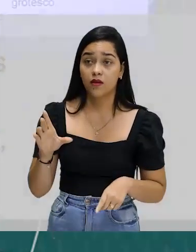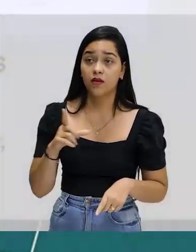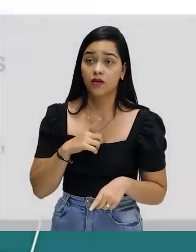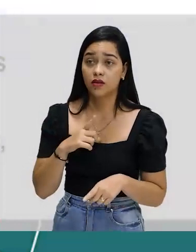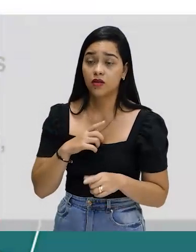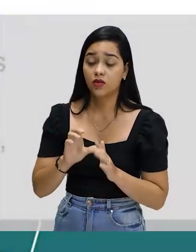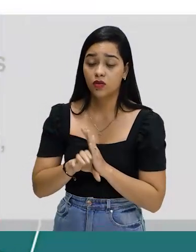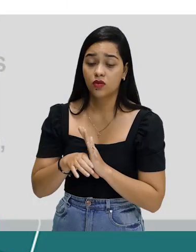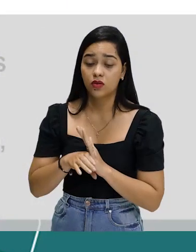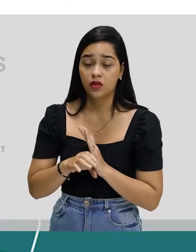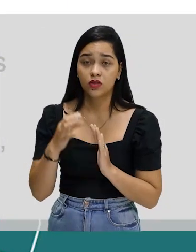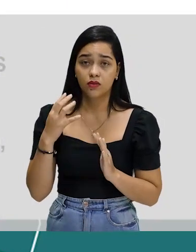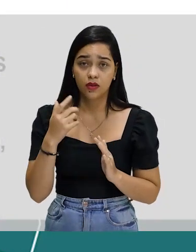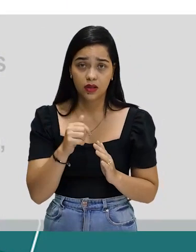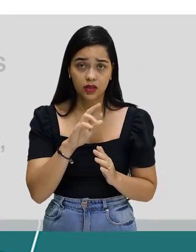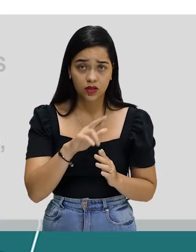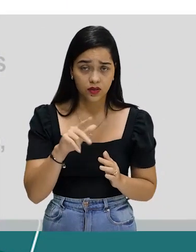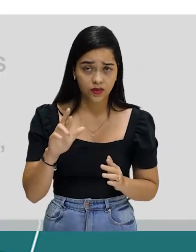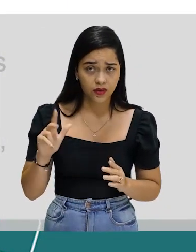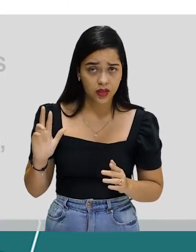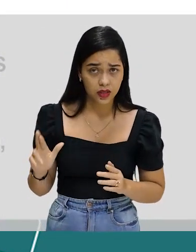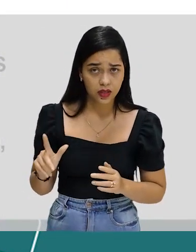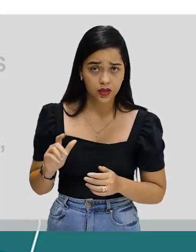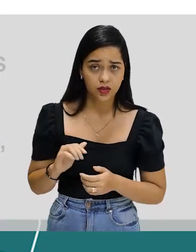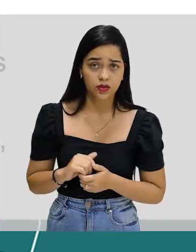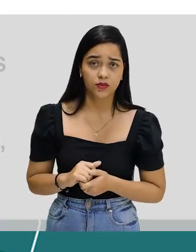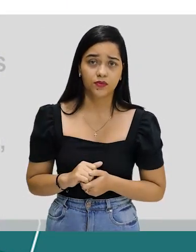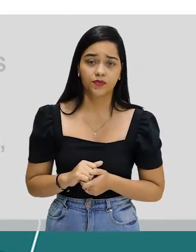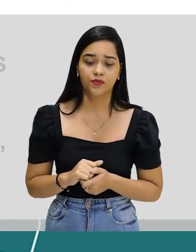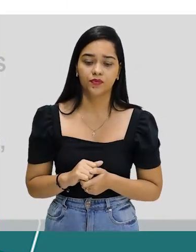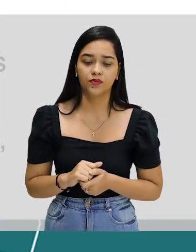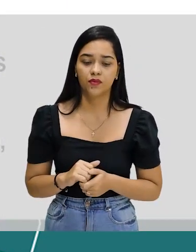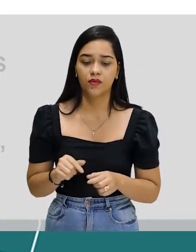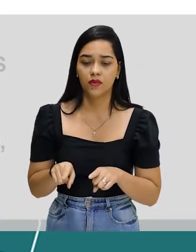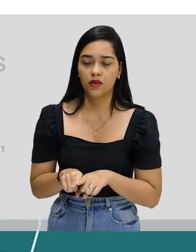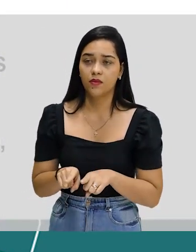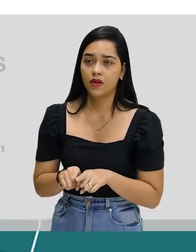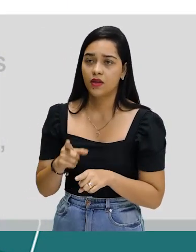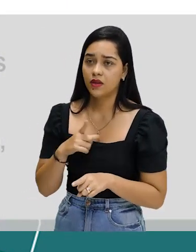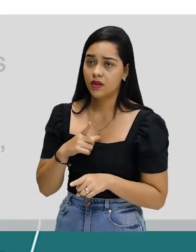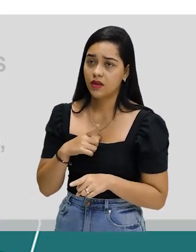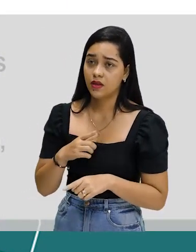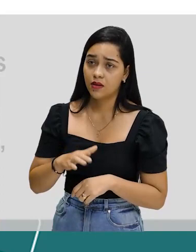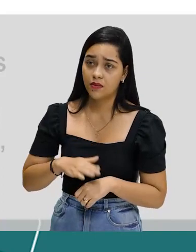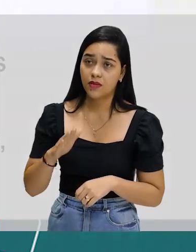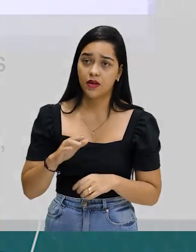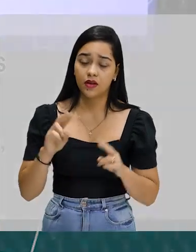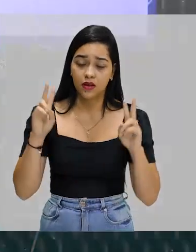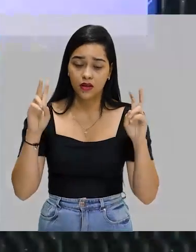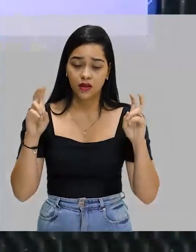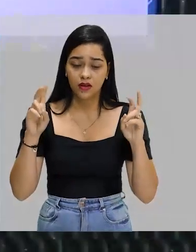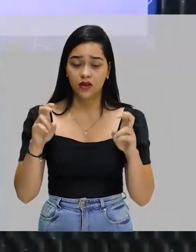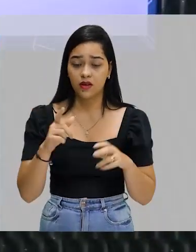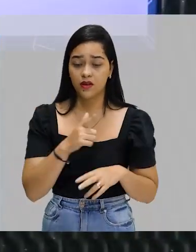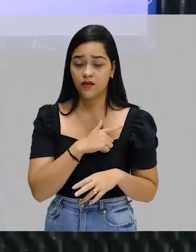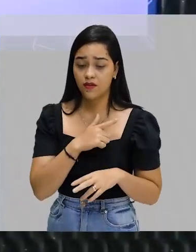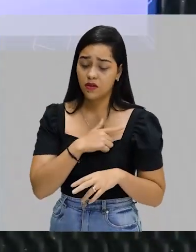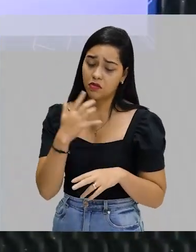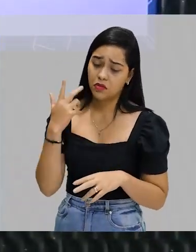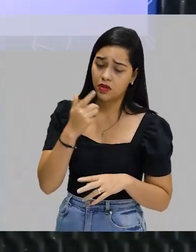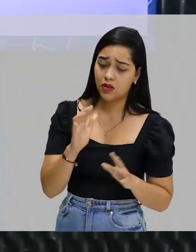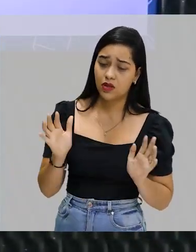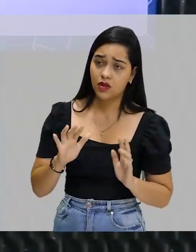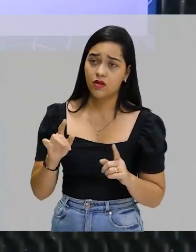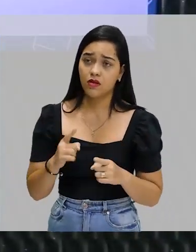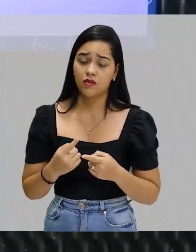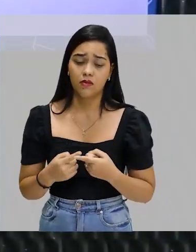com um conceito de beleza diferente. Uma das obras que consideradas mais, abre aspas, feias, bonitas. Não,